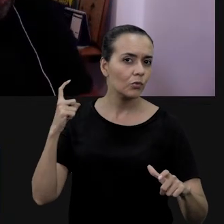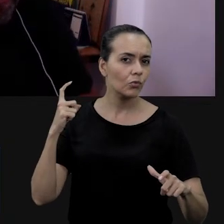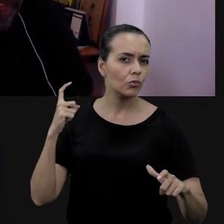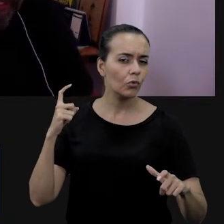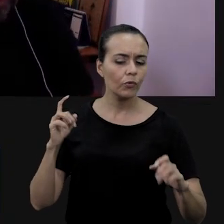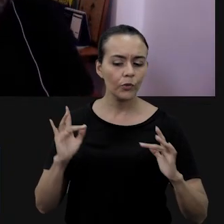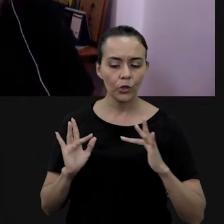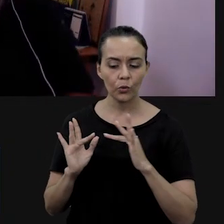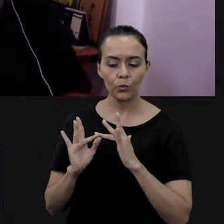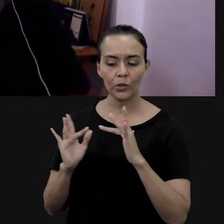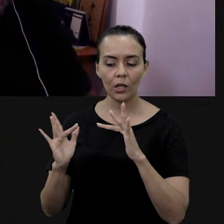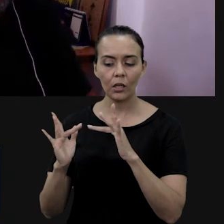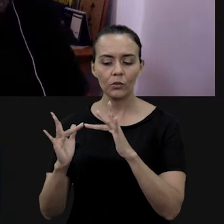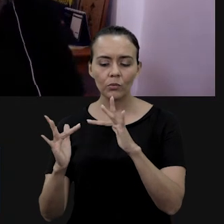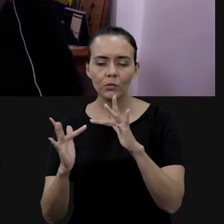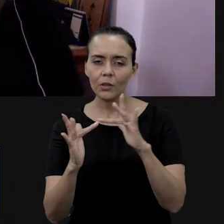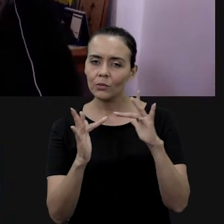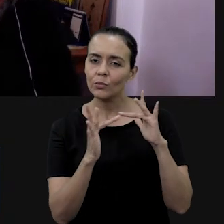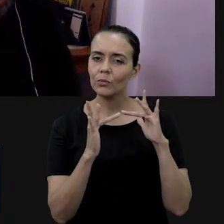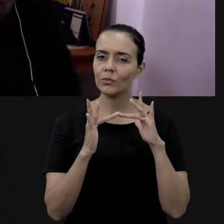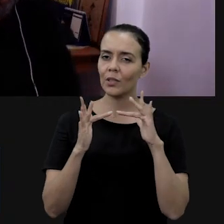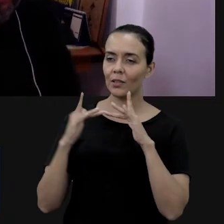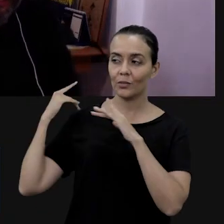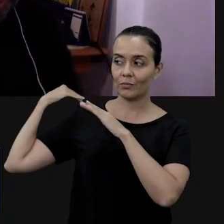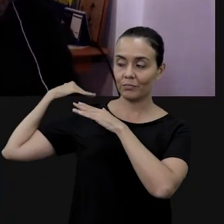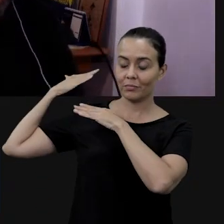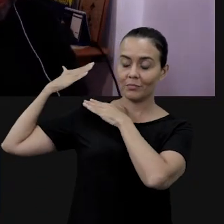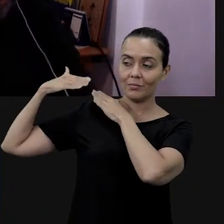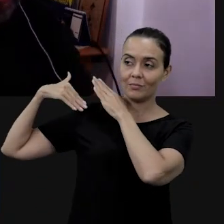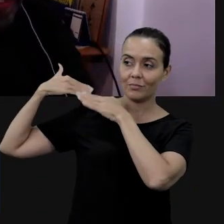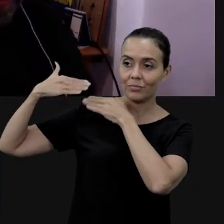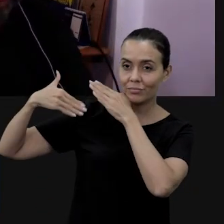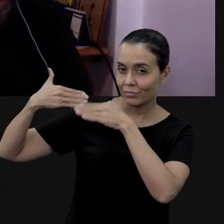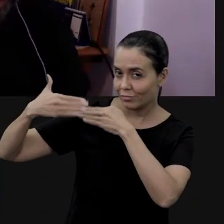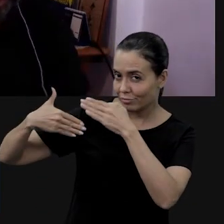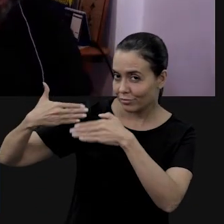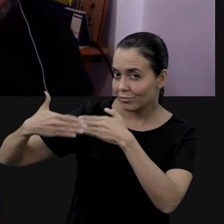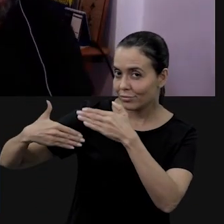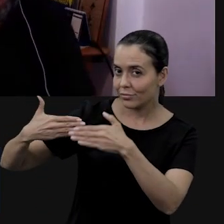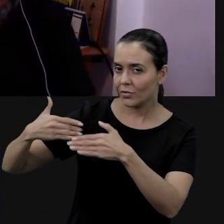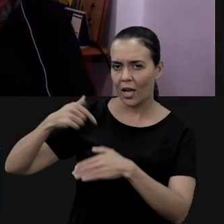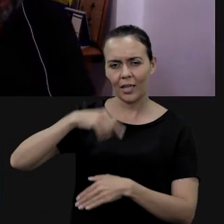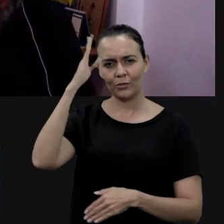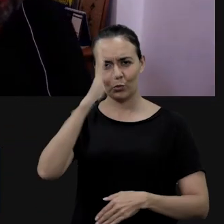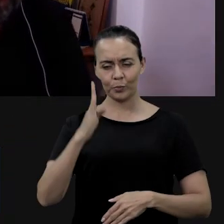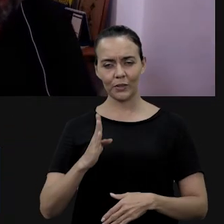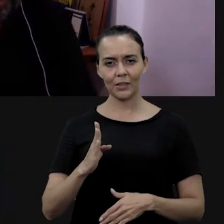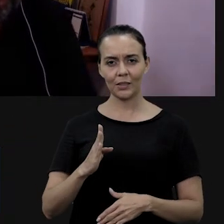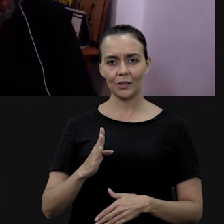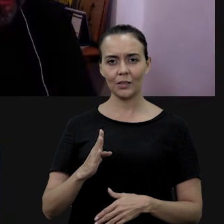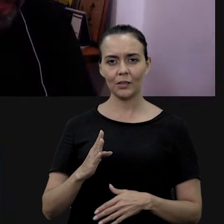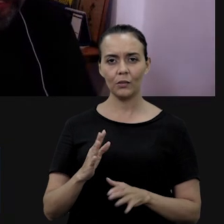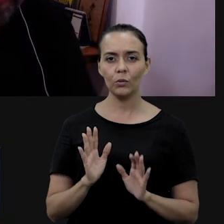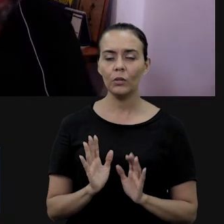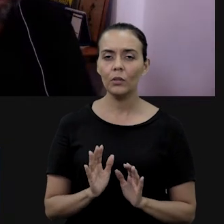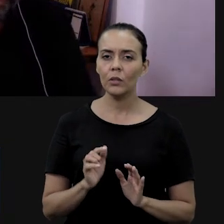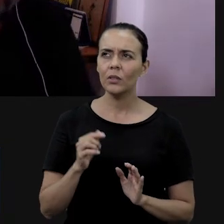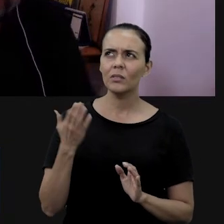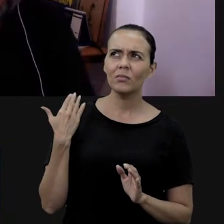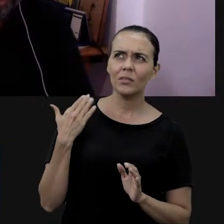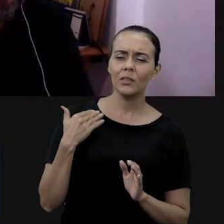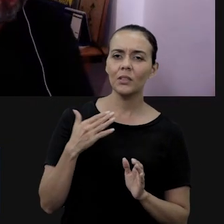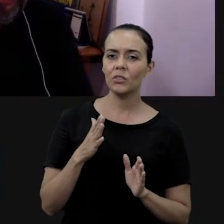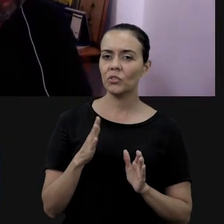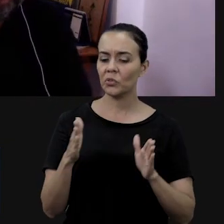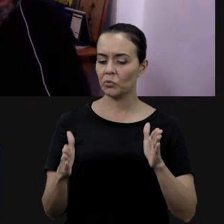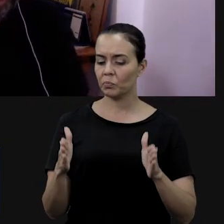o departamento de som foi se relacionando ao longo da história com os outros departamentos. Aqui no